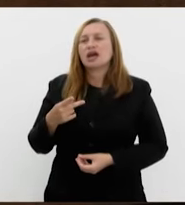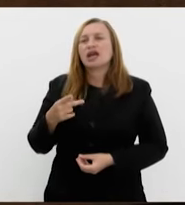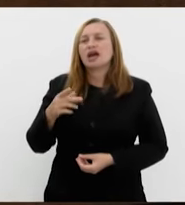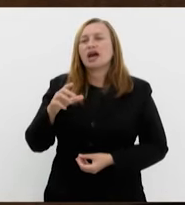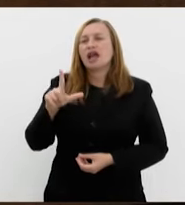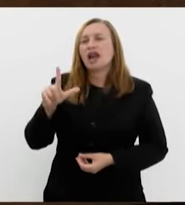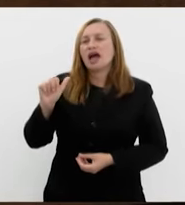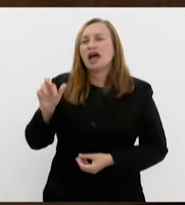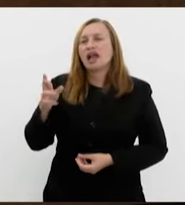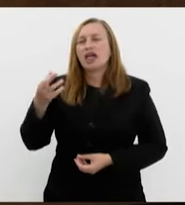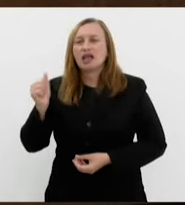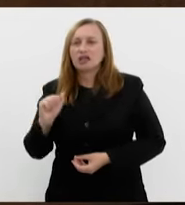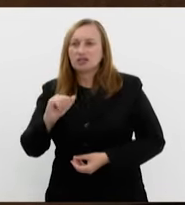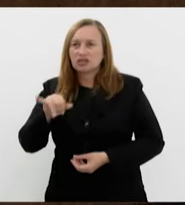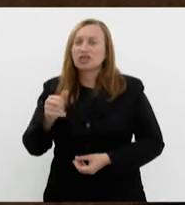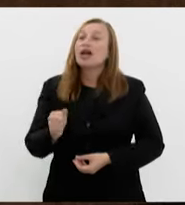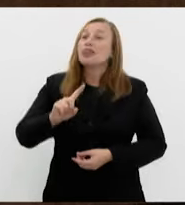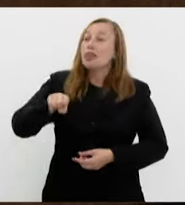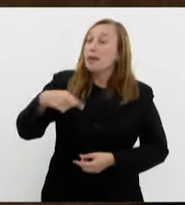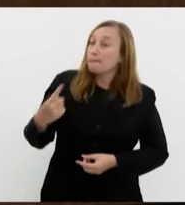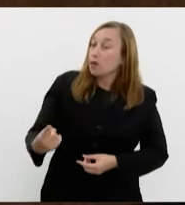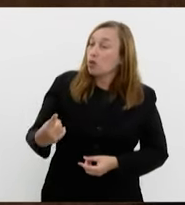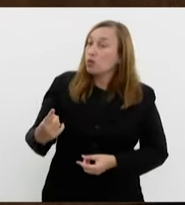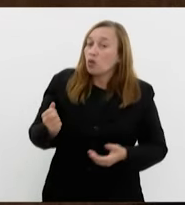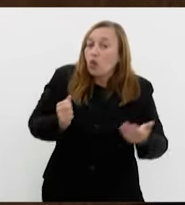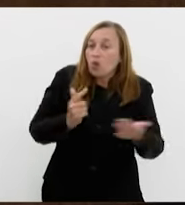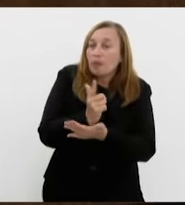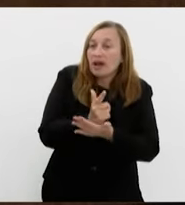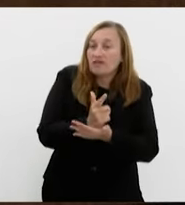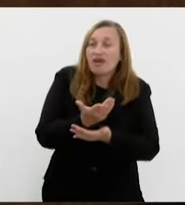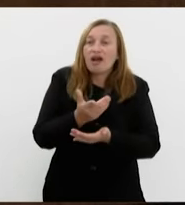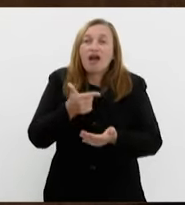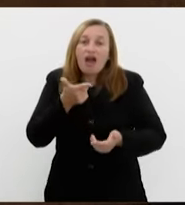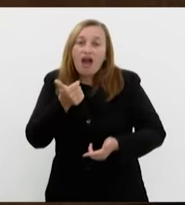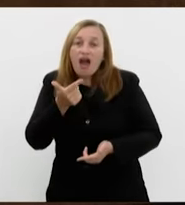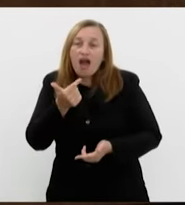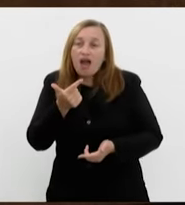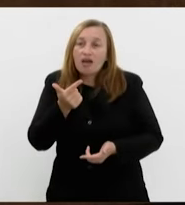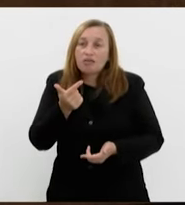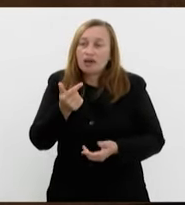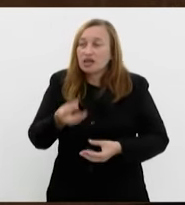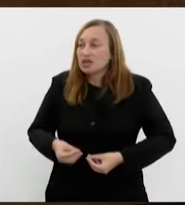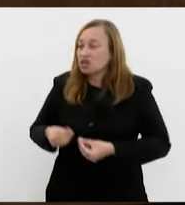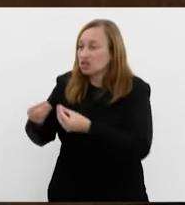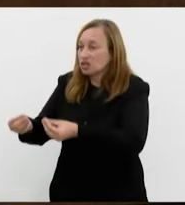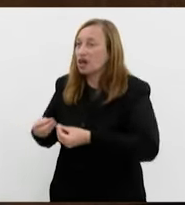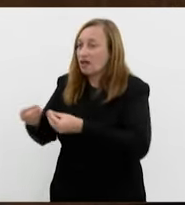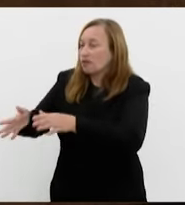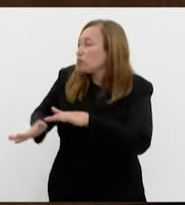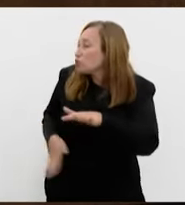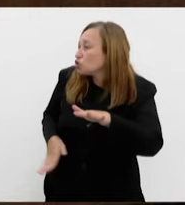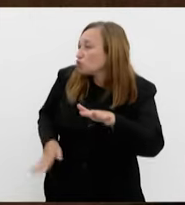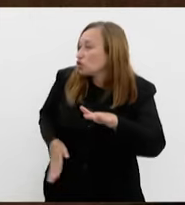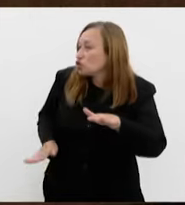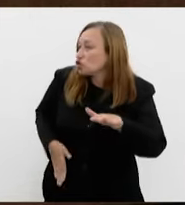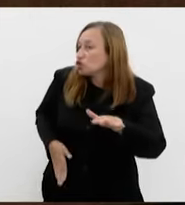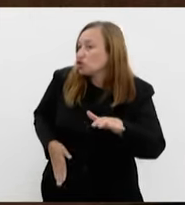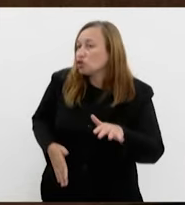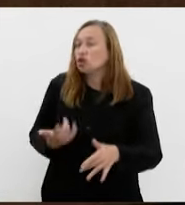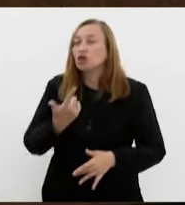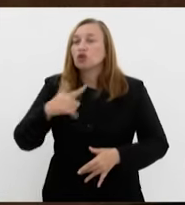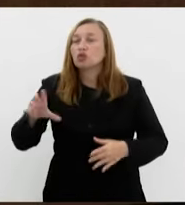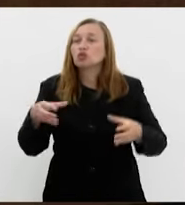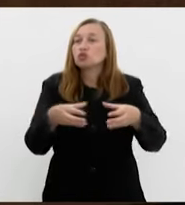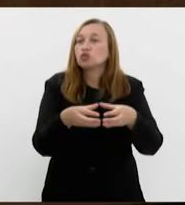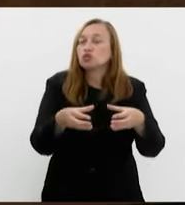mãos do Comando Vermelho, de facções, de milícias, do PCC, de outras facções